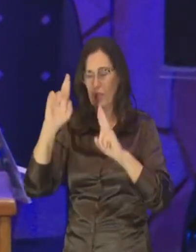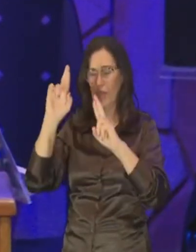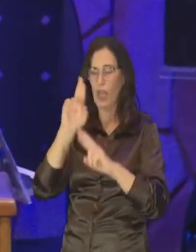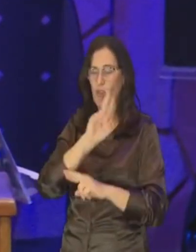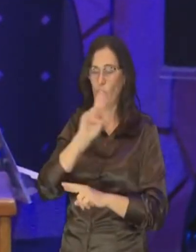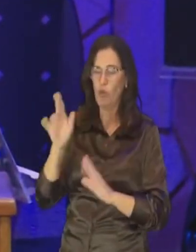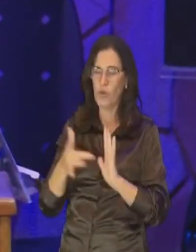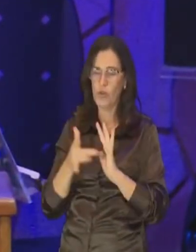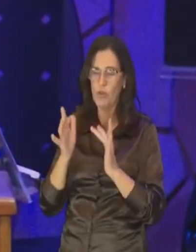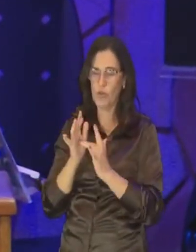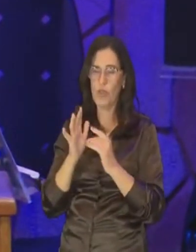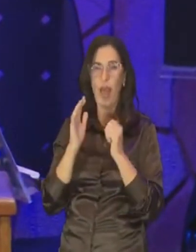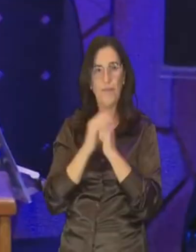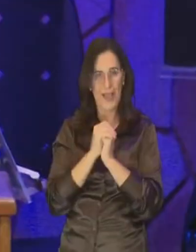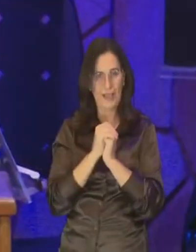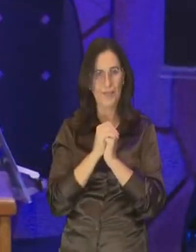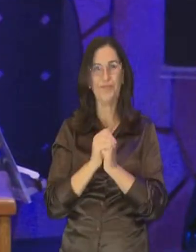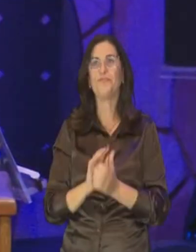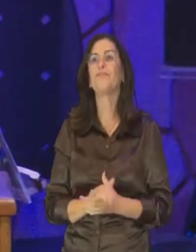nome de Jesus, amém.